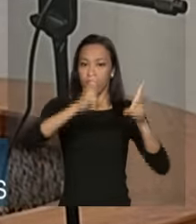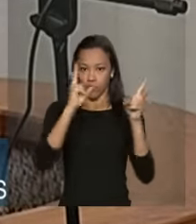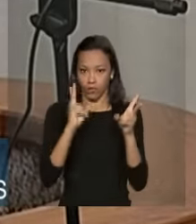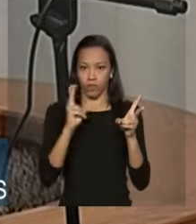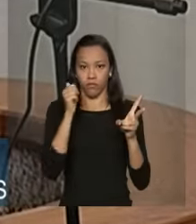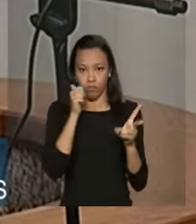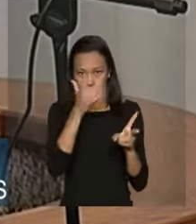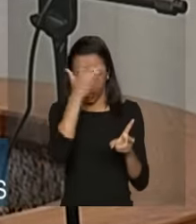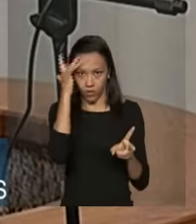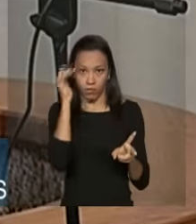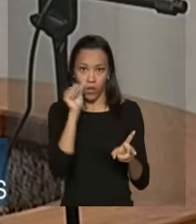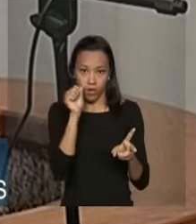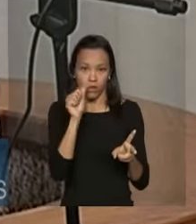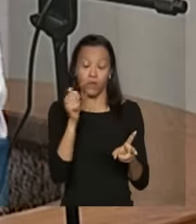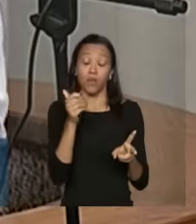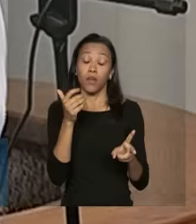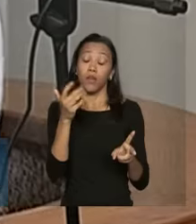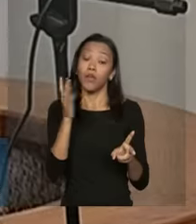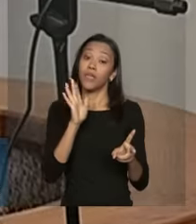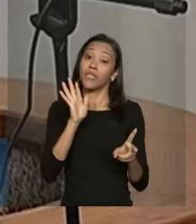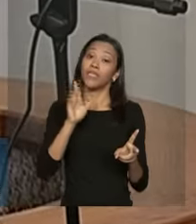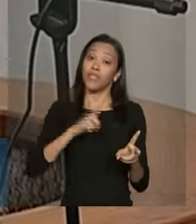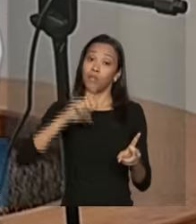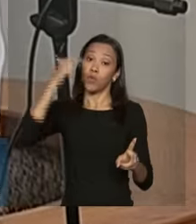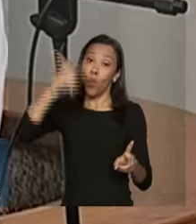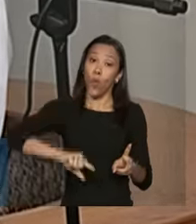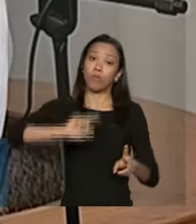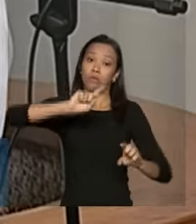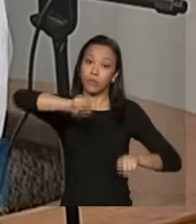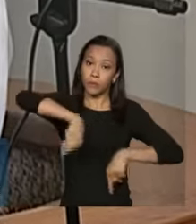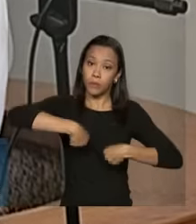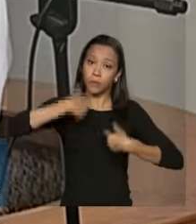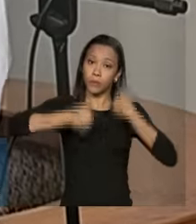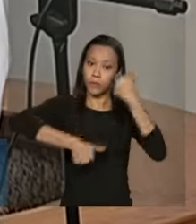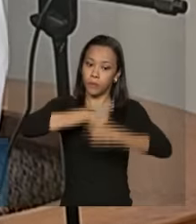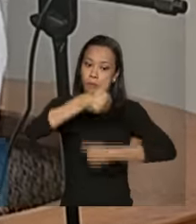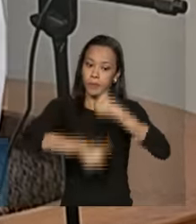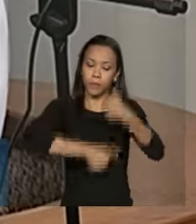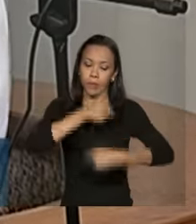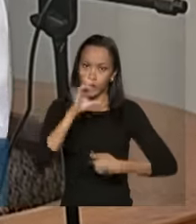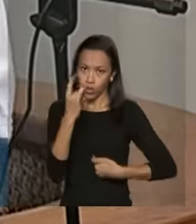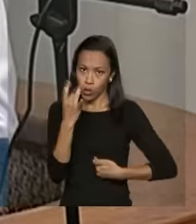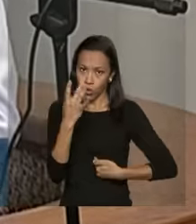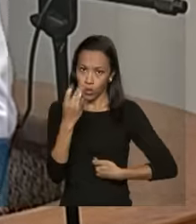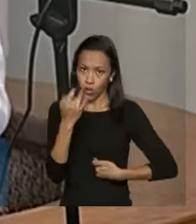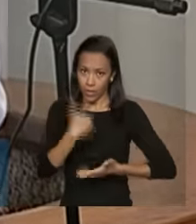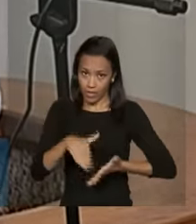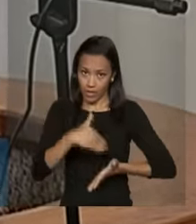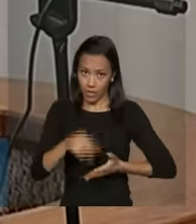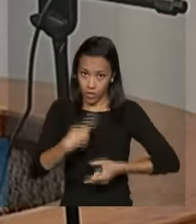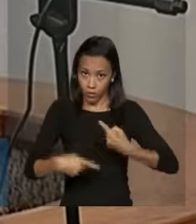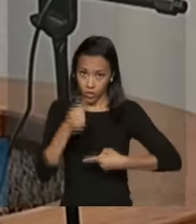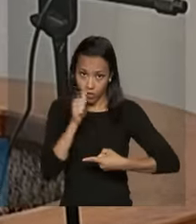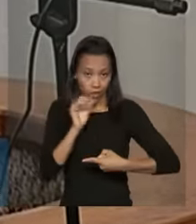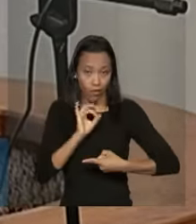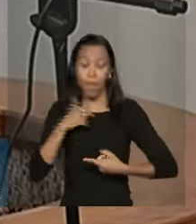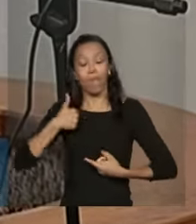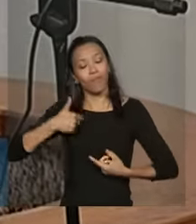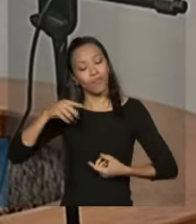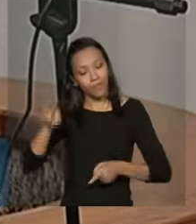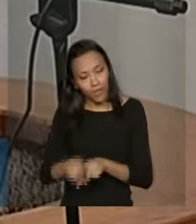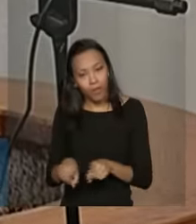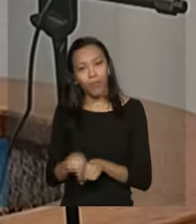nós temos um grande desafio E aí não é só da secretaria de política para as mulheres mas de todo o governo mas aqui eu quero dizer